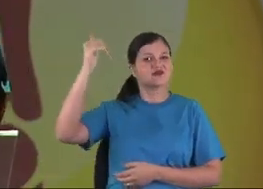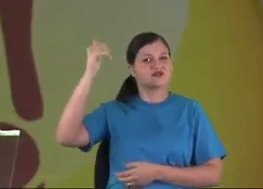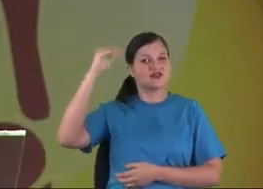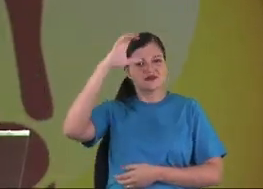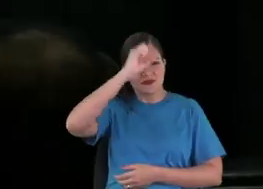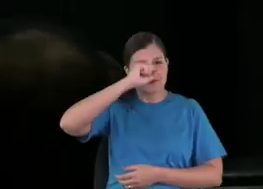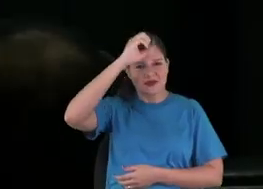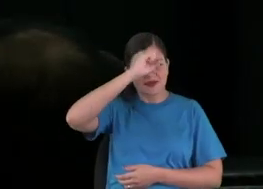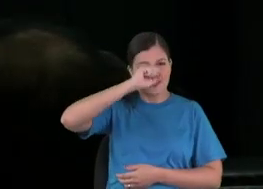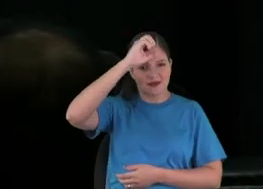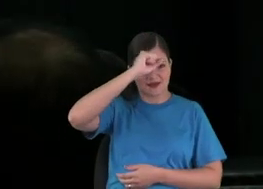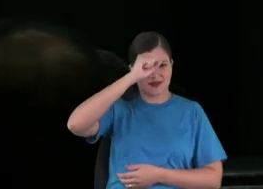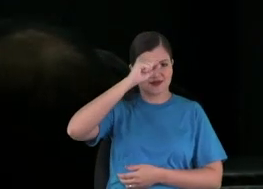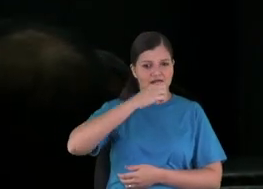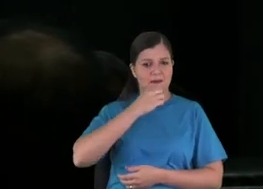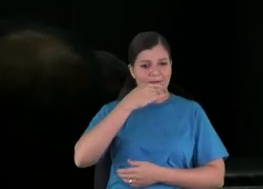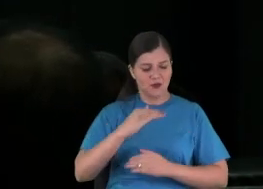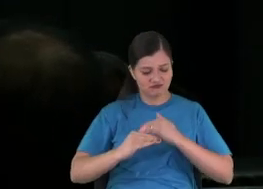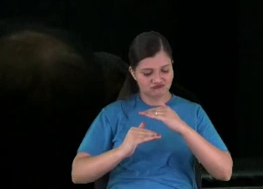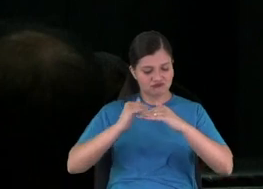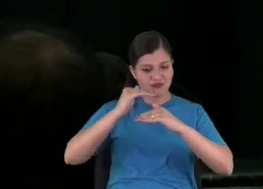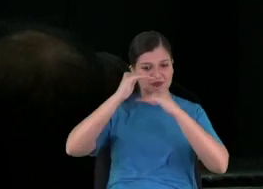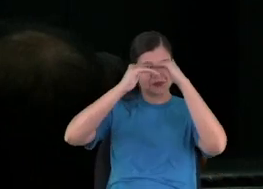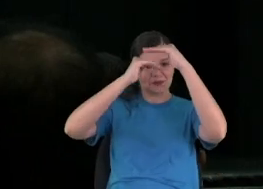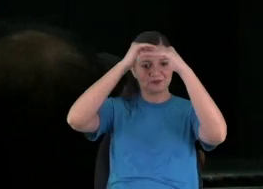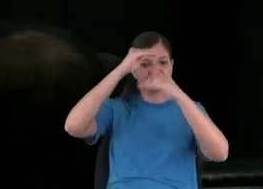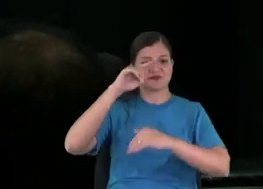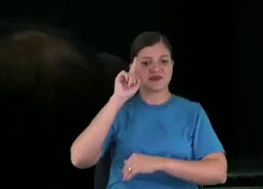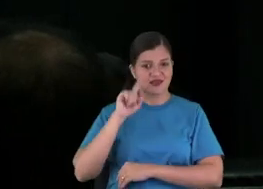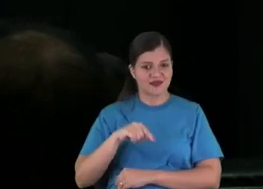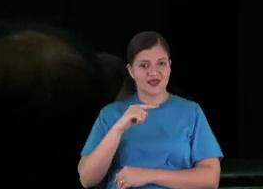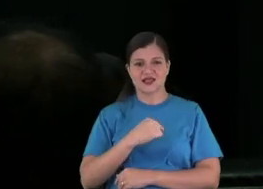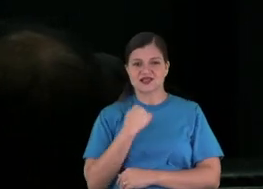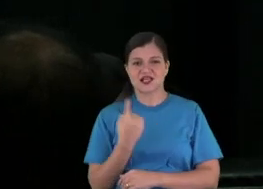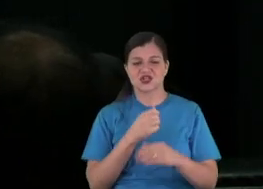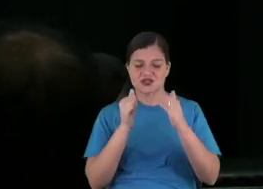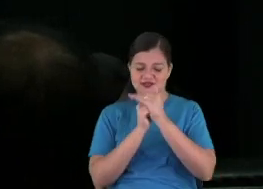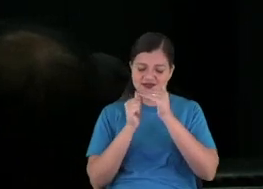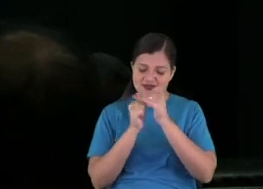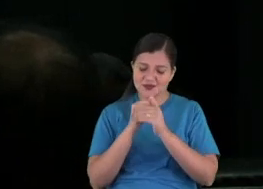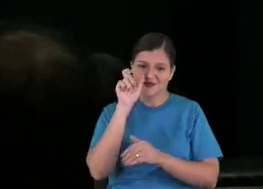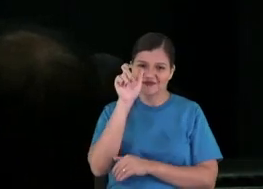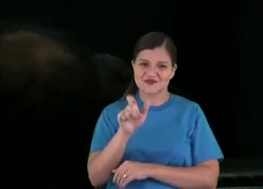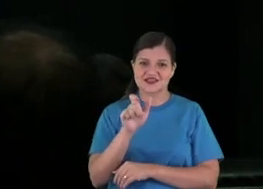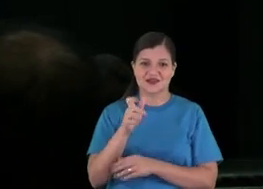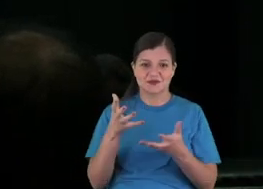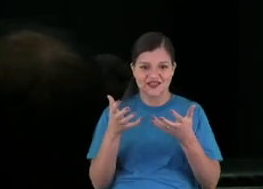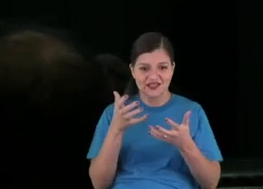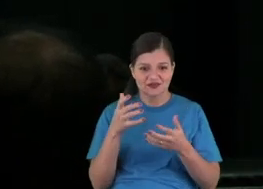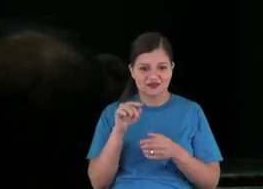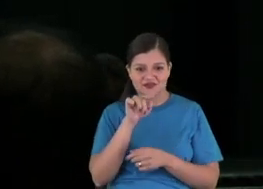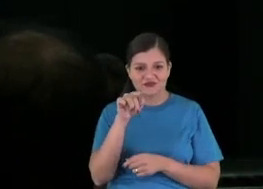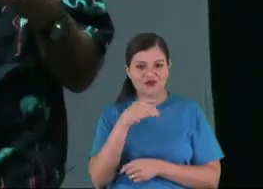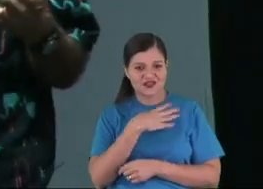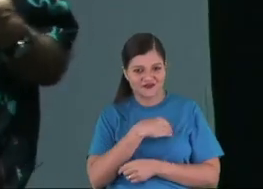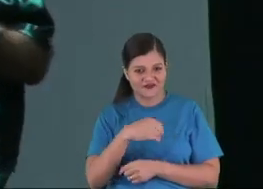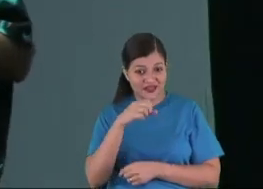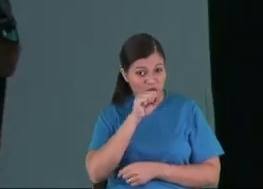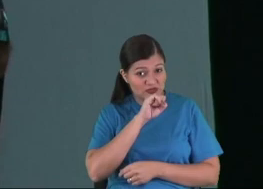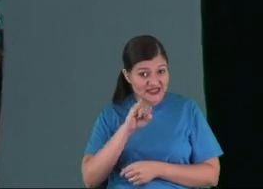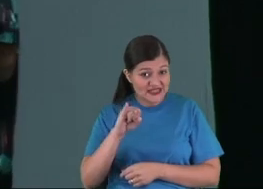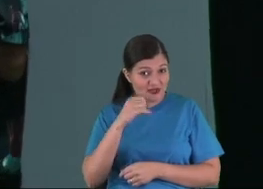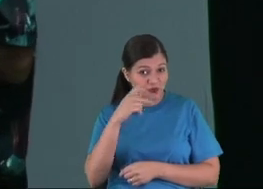aprendizado, na boa criação dos seus filhos. E é essa a nossa oração por você. Eu queria que você, filho, se o seu pai está